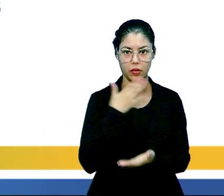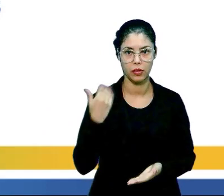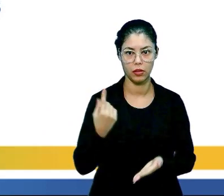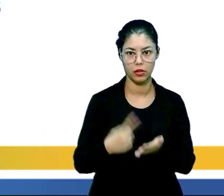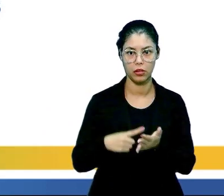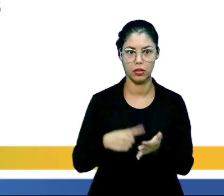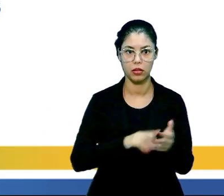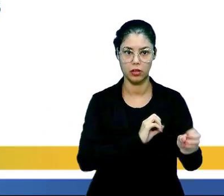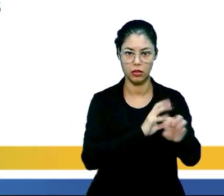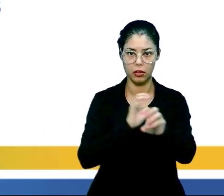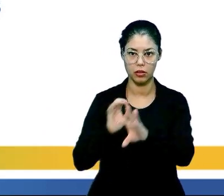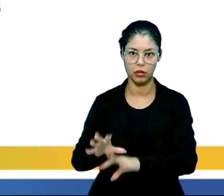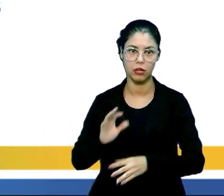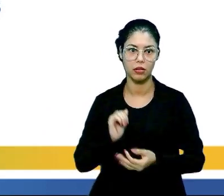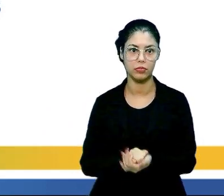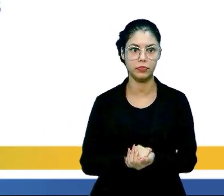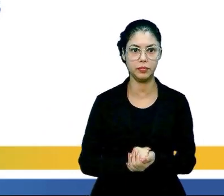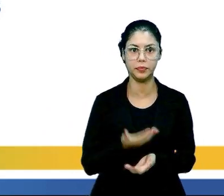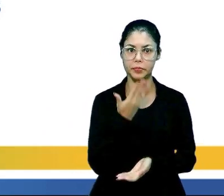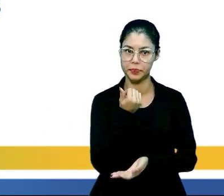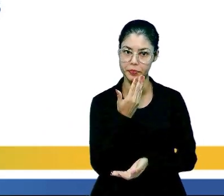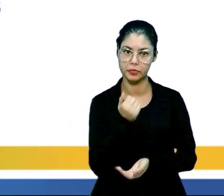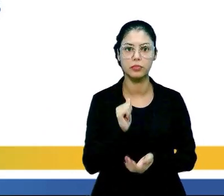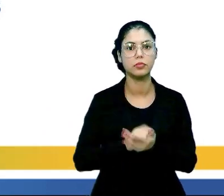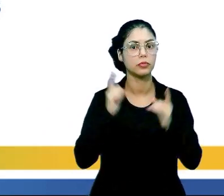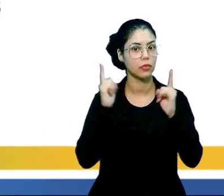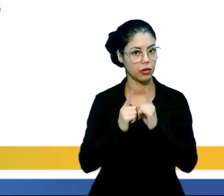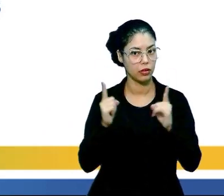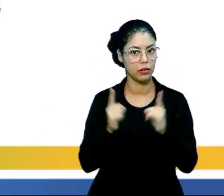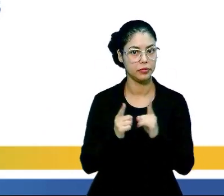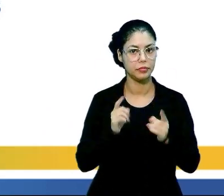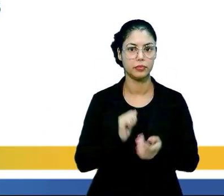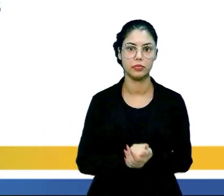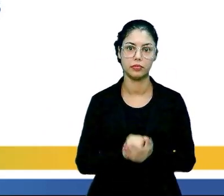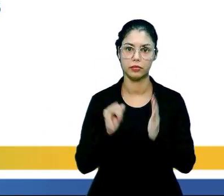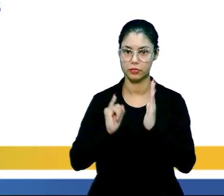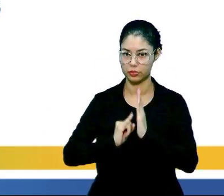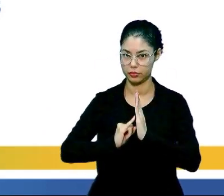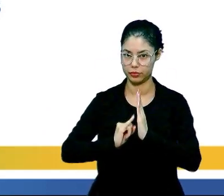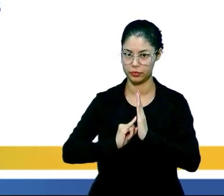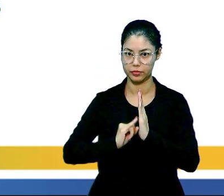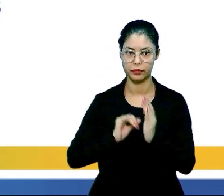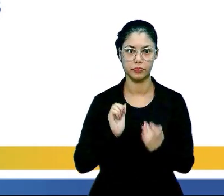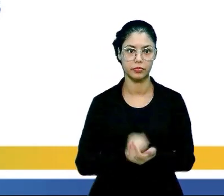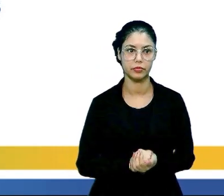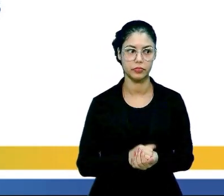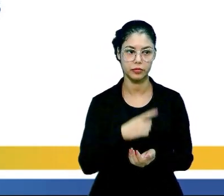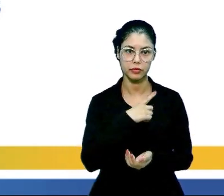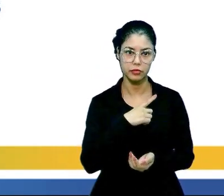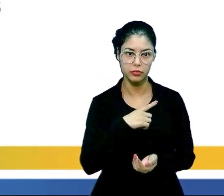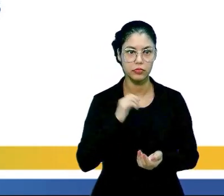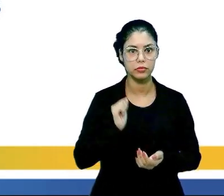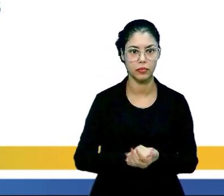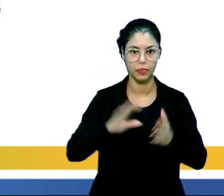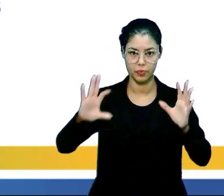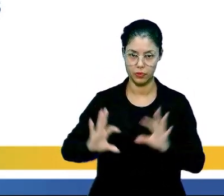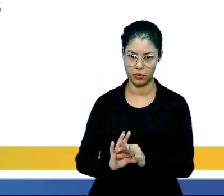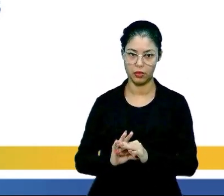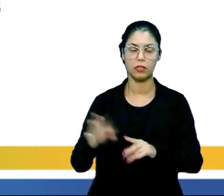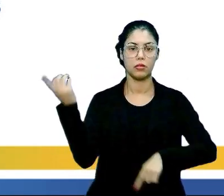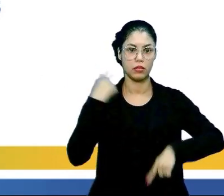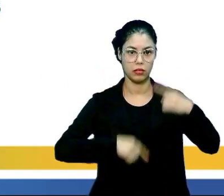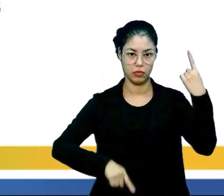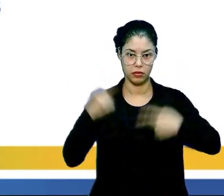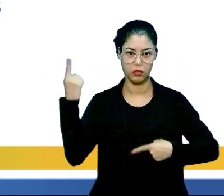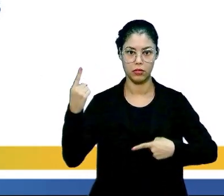para melhorar as condições da educação, alimentação e outros serviços prestados na instituição e